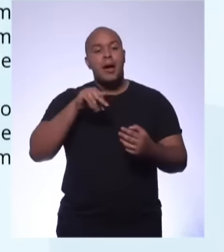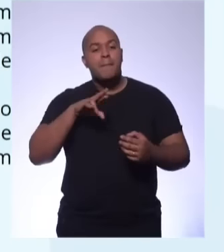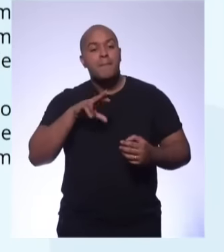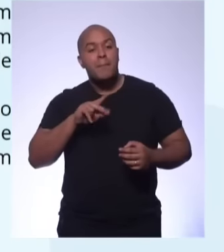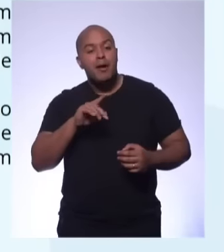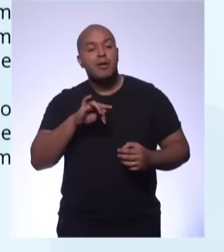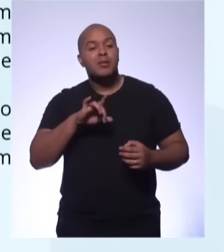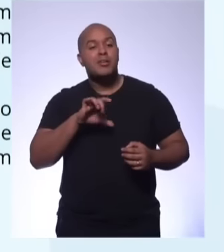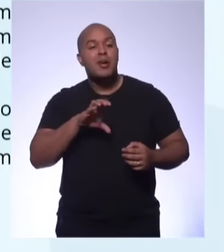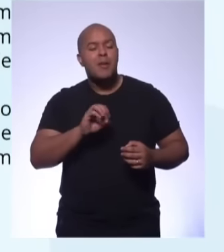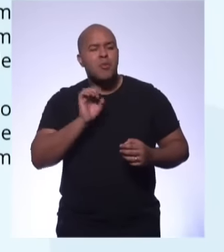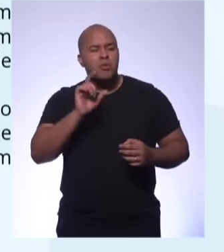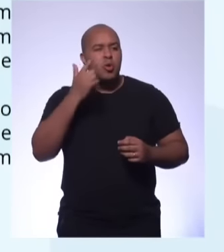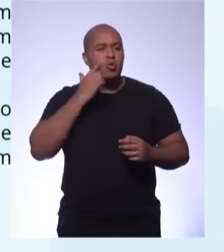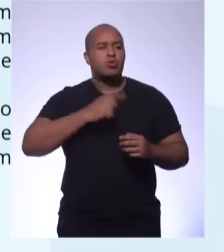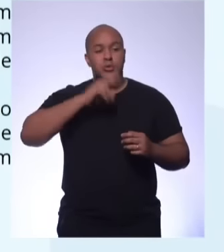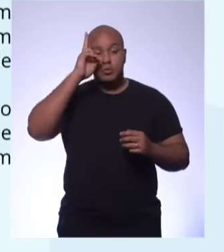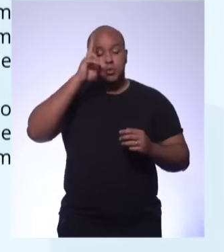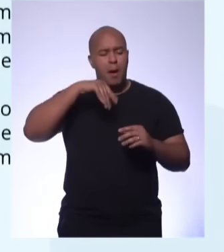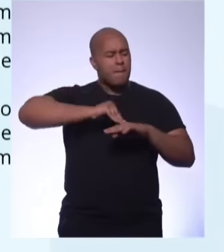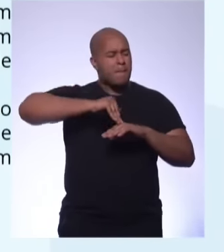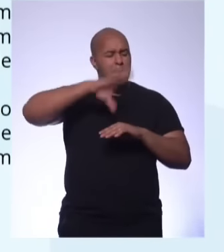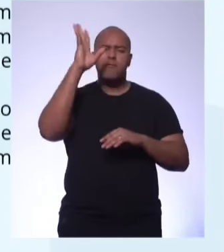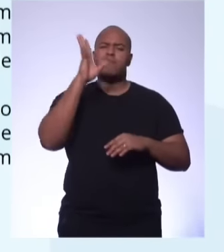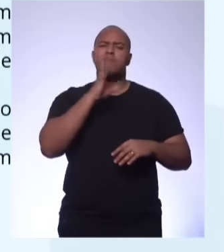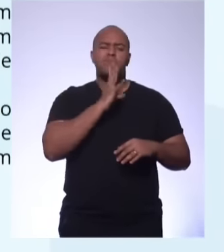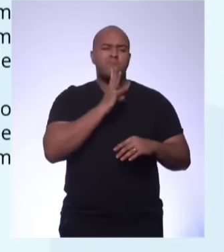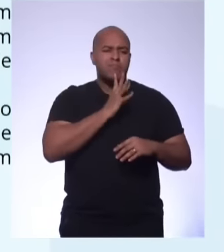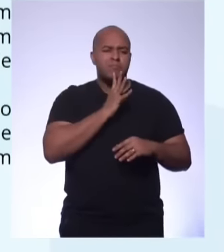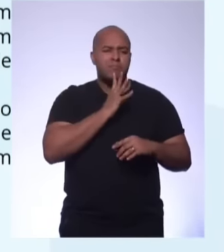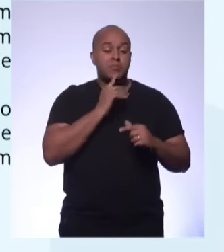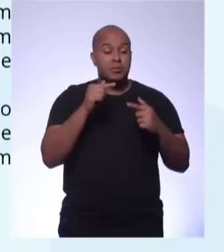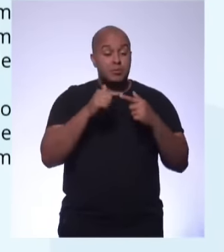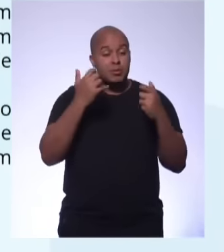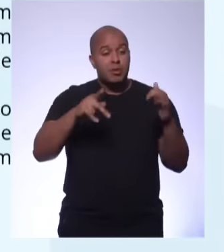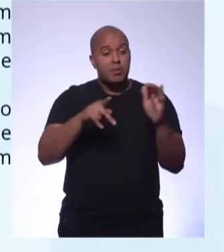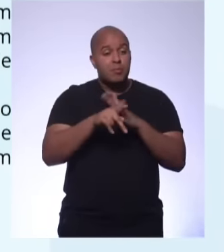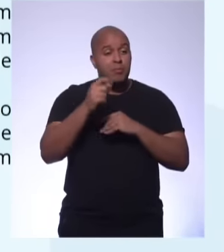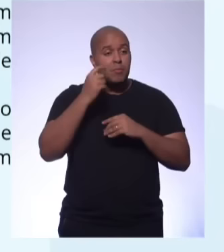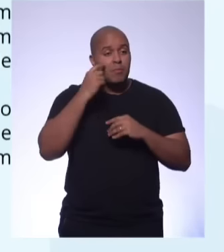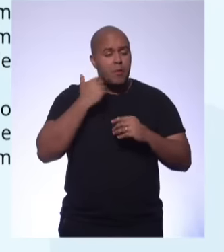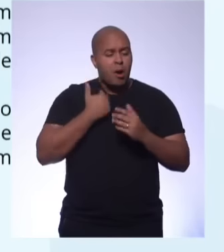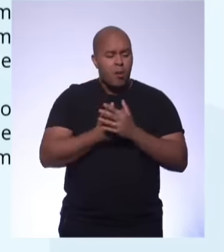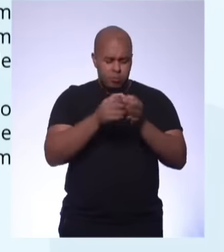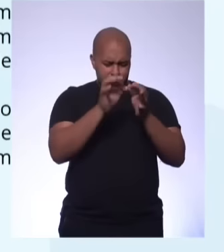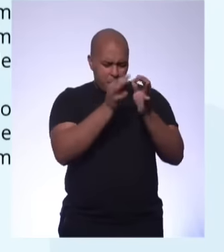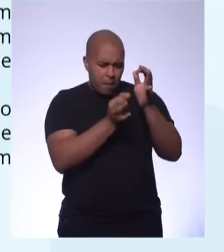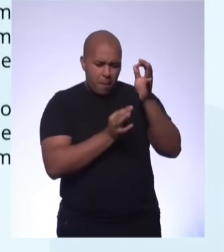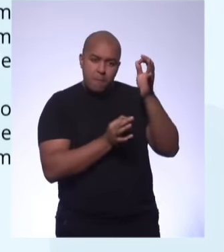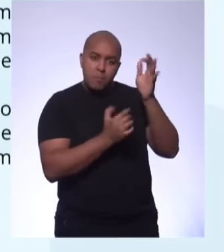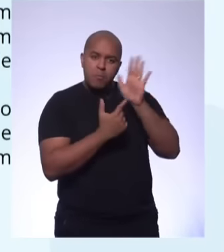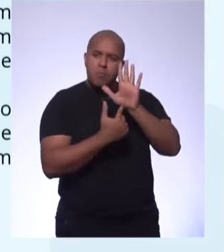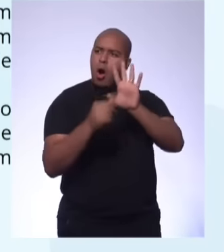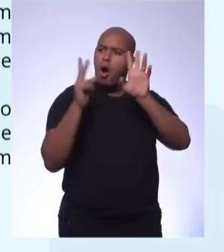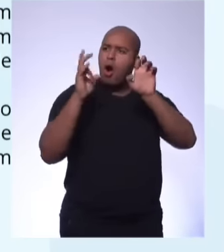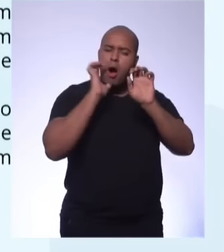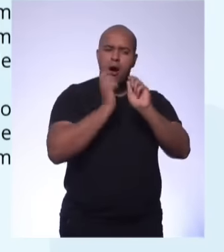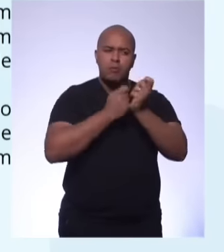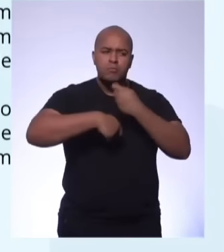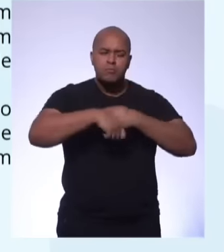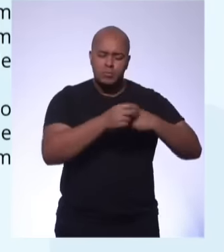seu relato o mais conhecido pela riqueza de detalhes. Eles abordavam aspectos administrativos